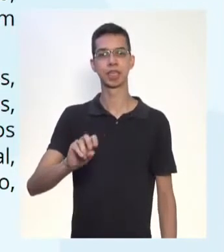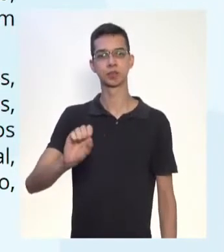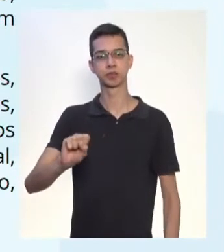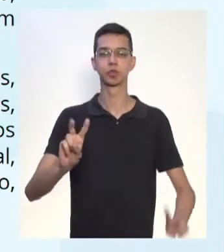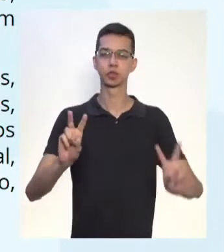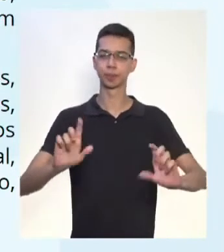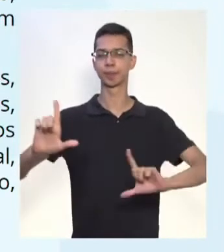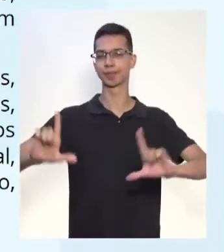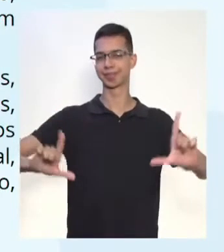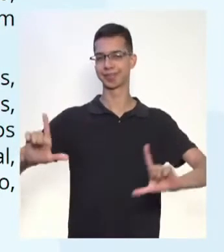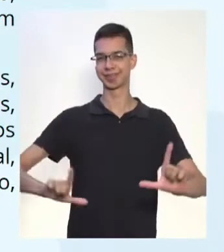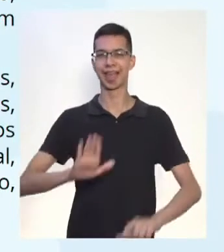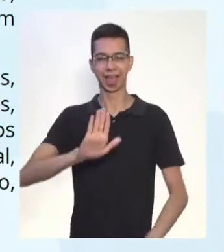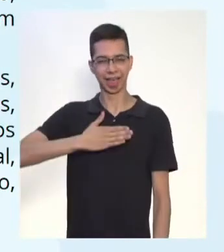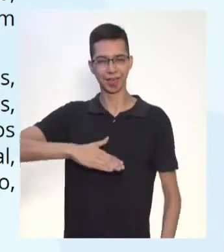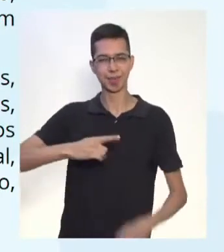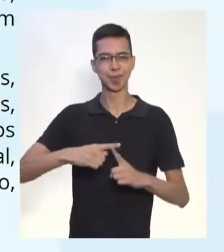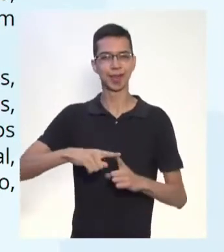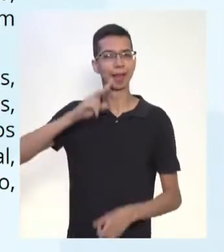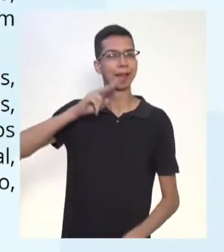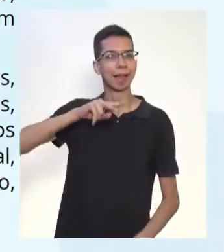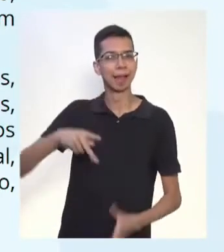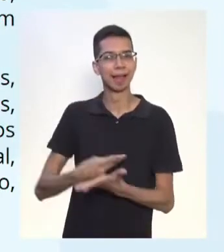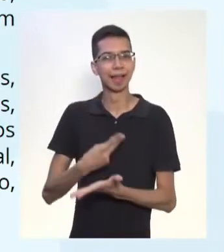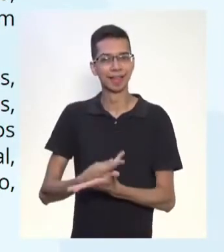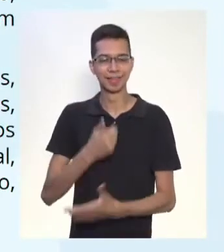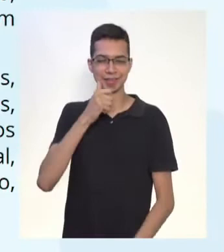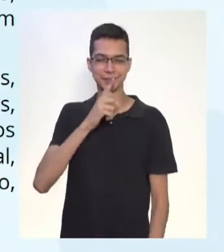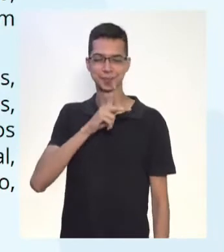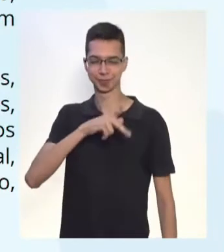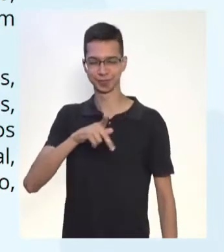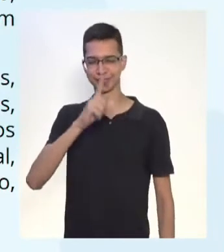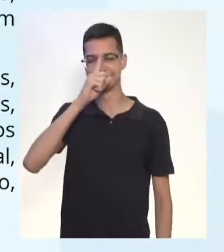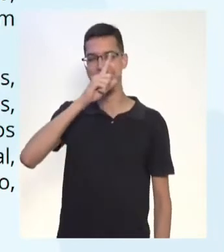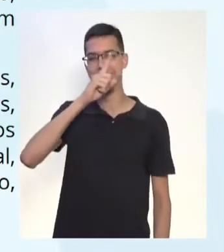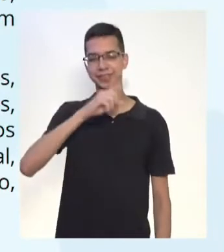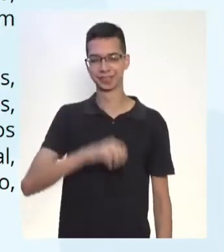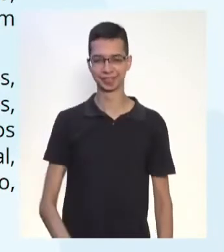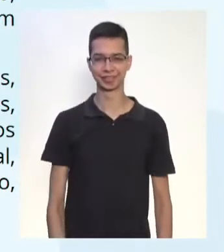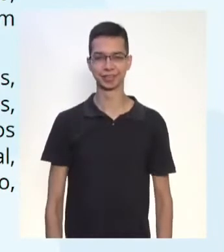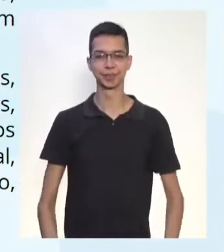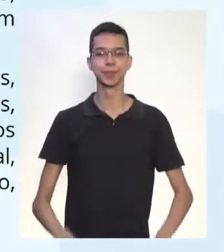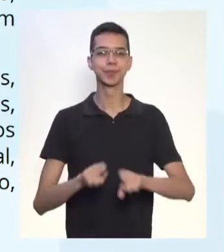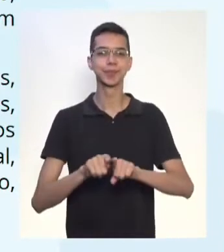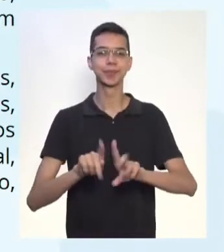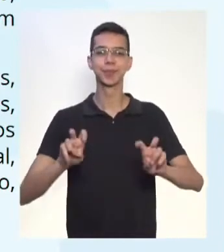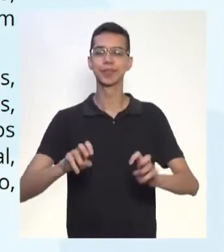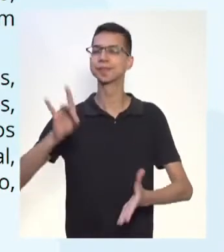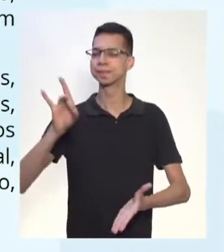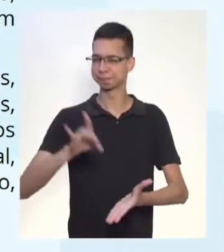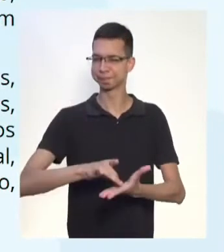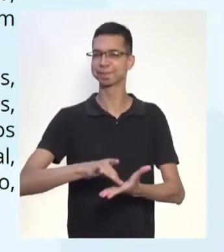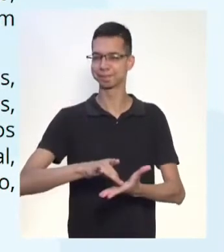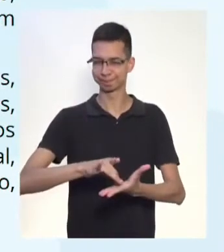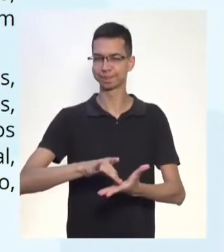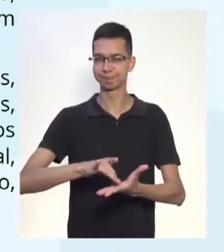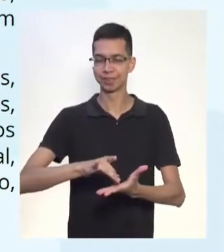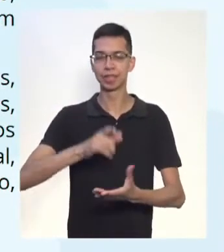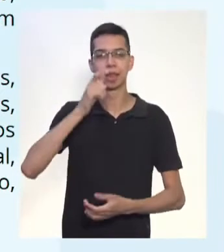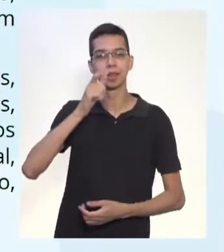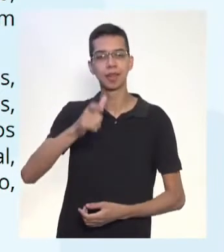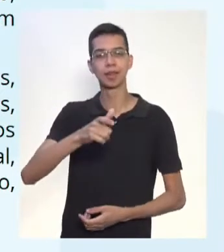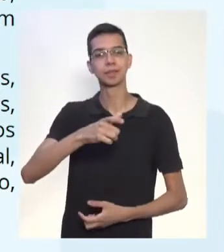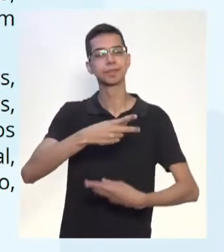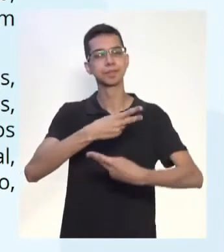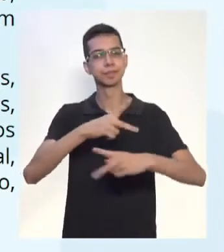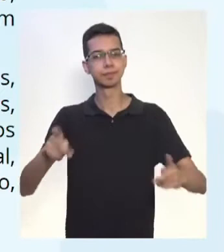televisivos, calma aí, dentre outros possíveis relativos a fato e de temas de interesse pessoal,